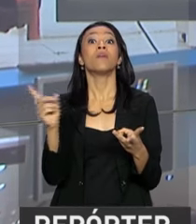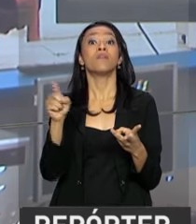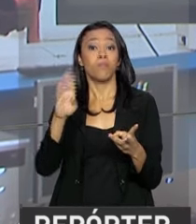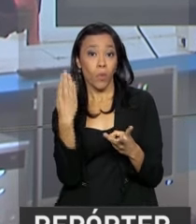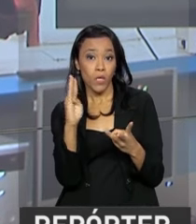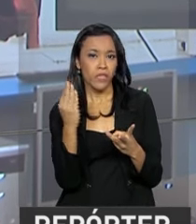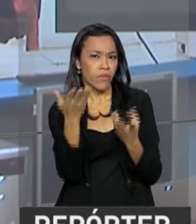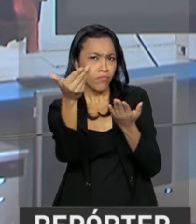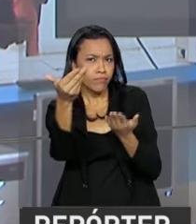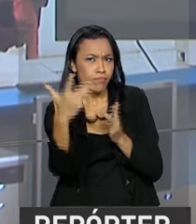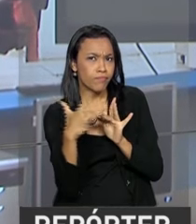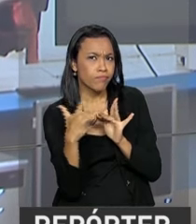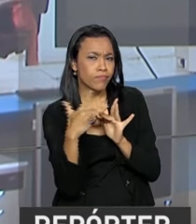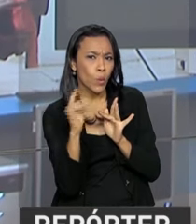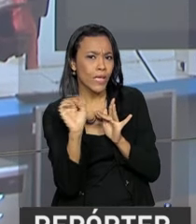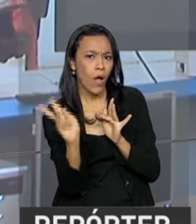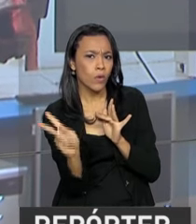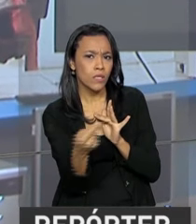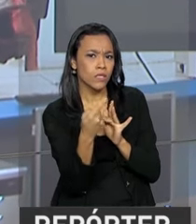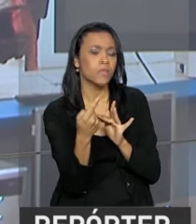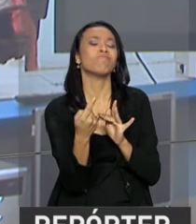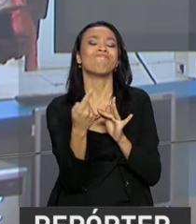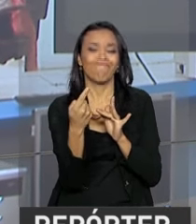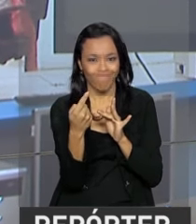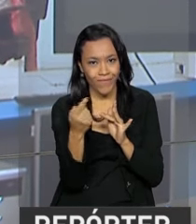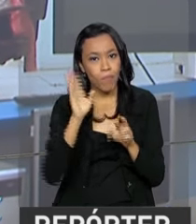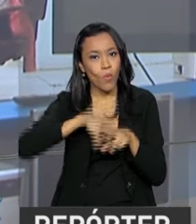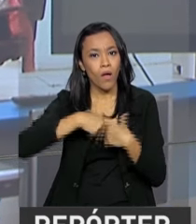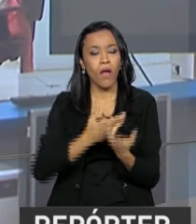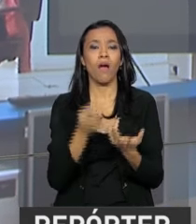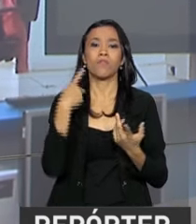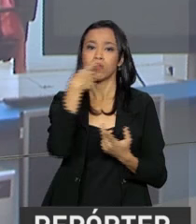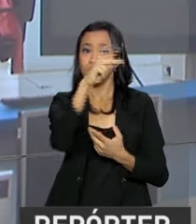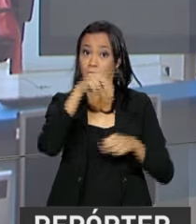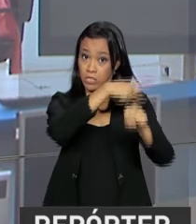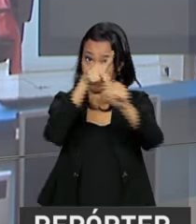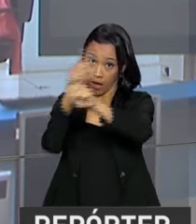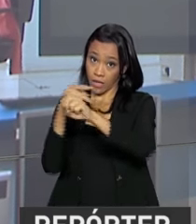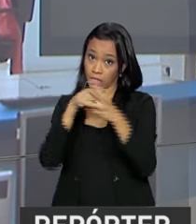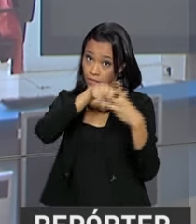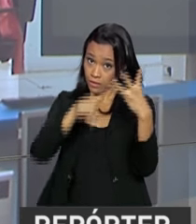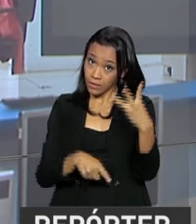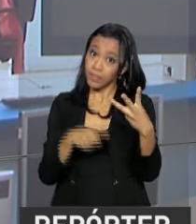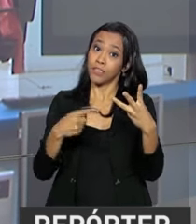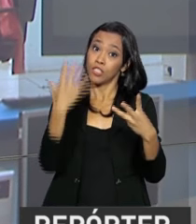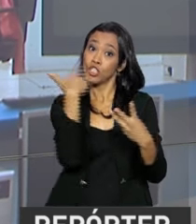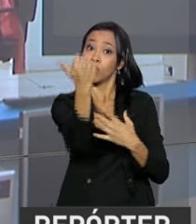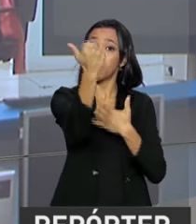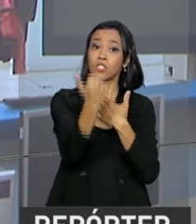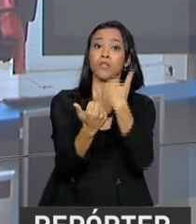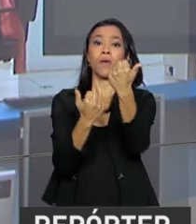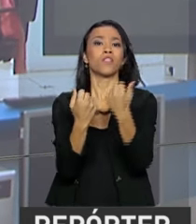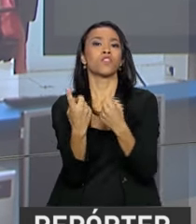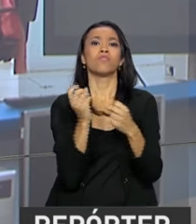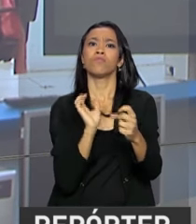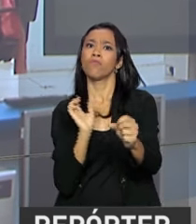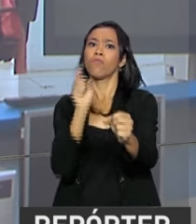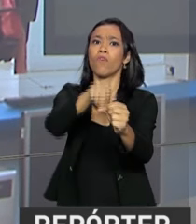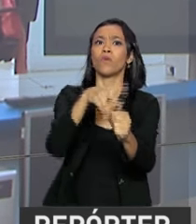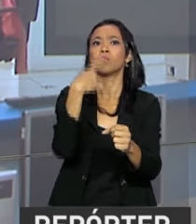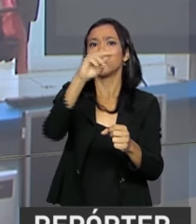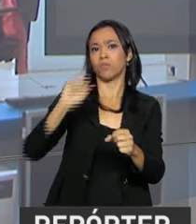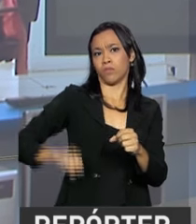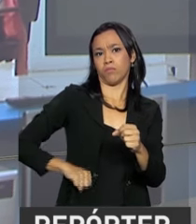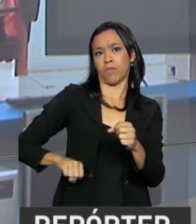Bolívia para consulta. A medida foi tomada em resposta à decisão desses governos em chamar de volta seus